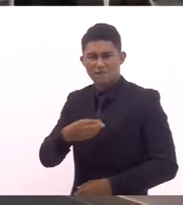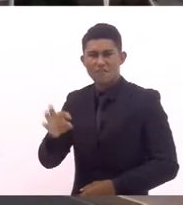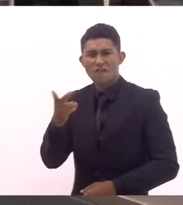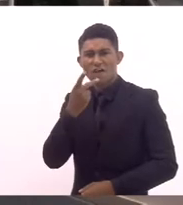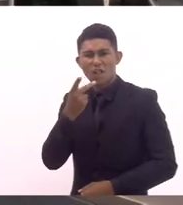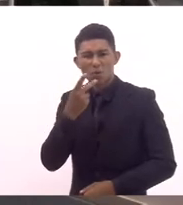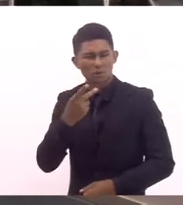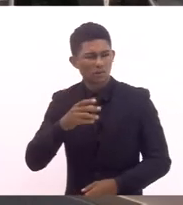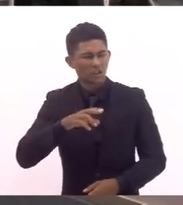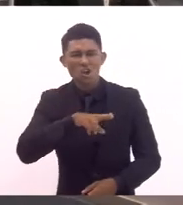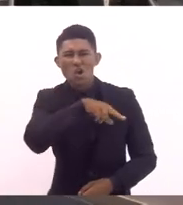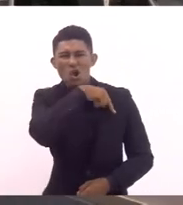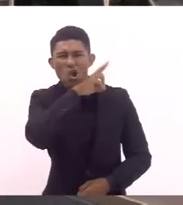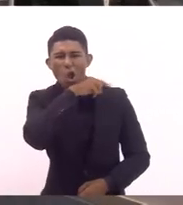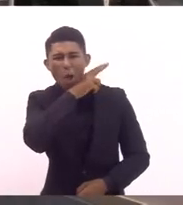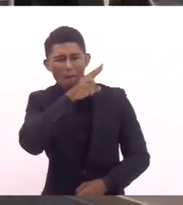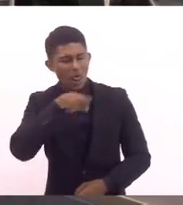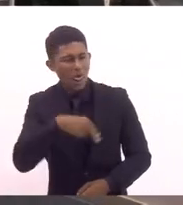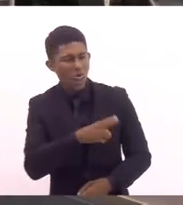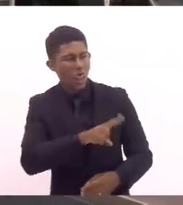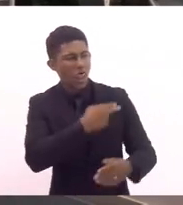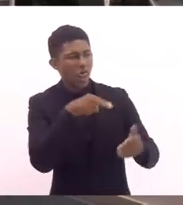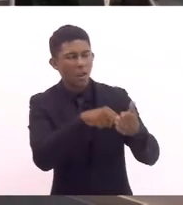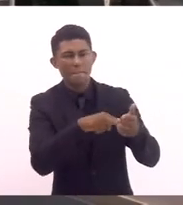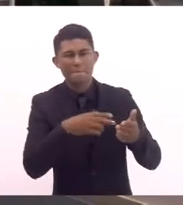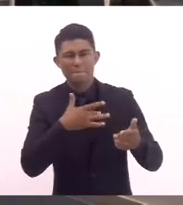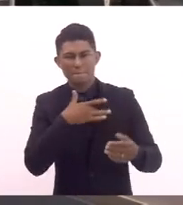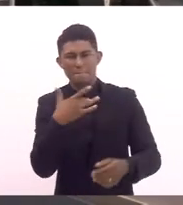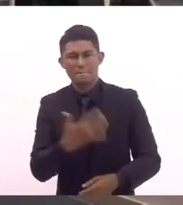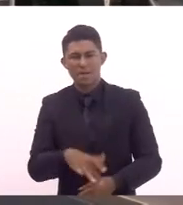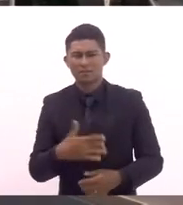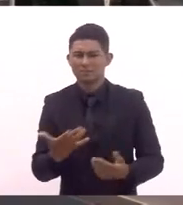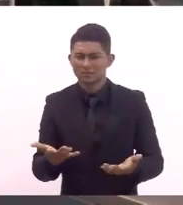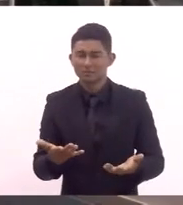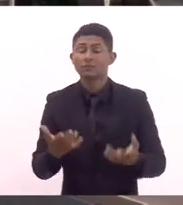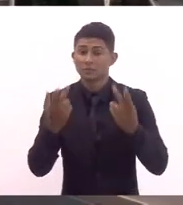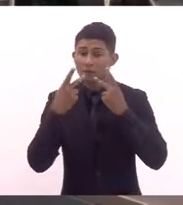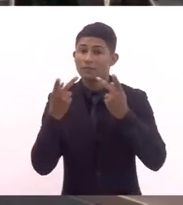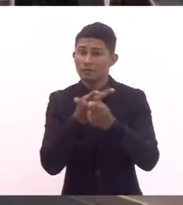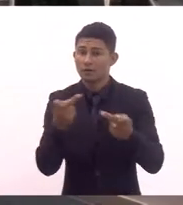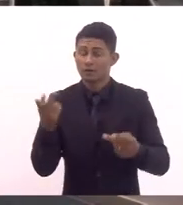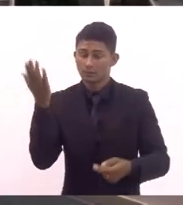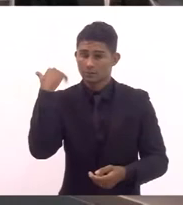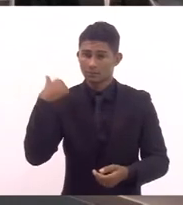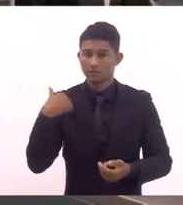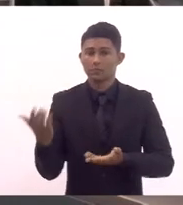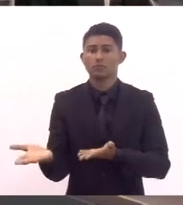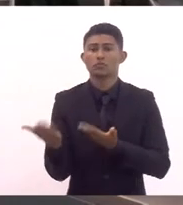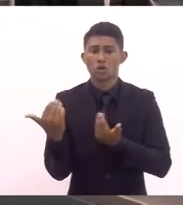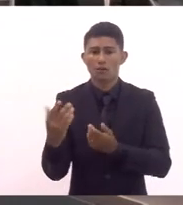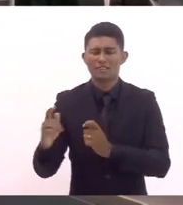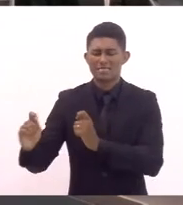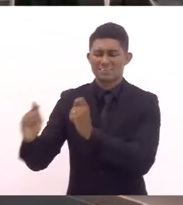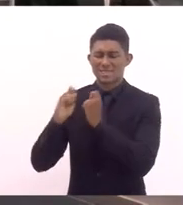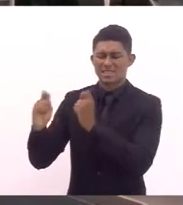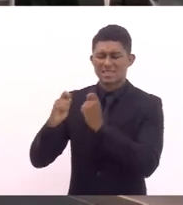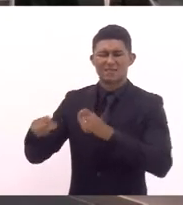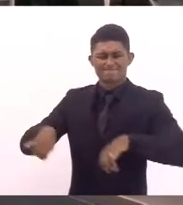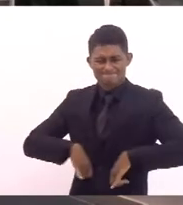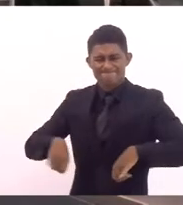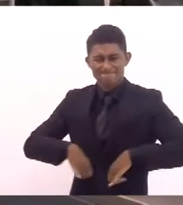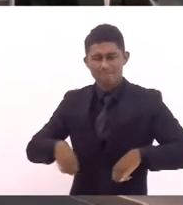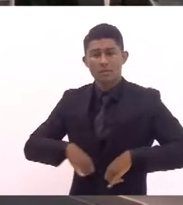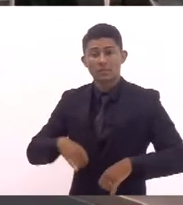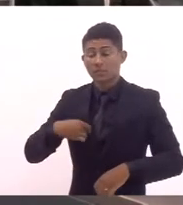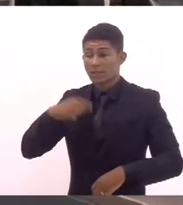daí é uma coisa tem que sempre deve desagravar eu já disse que eu fui torturado muito jovem eu vi com os